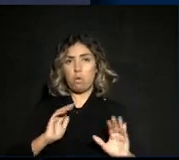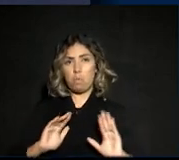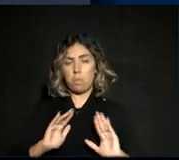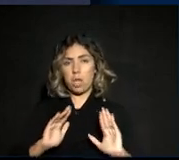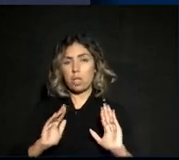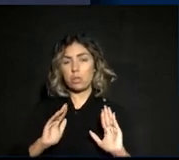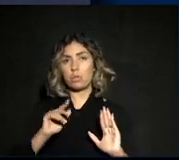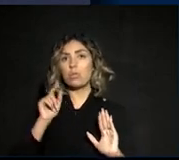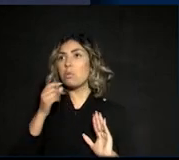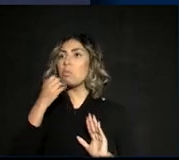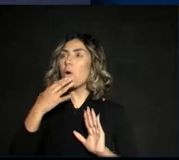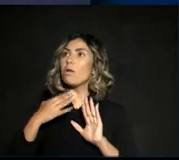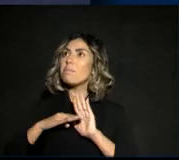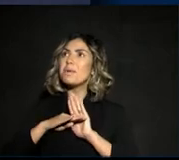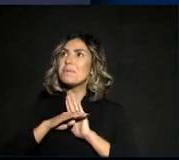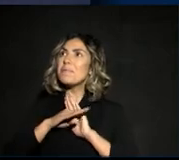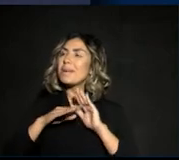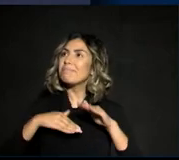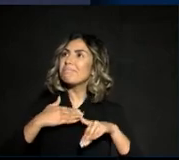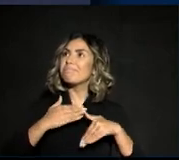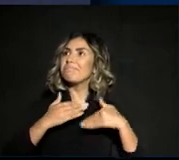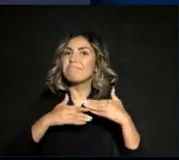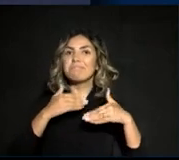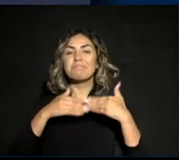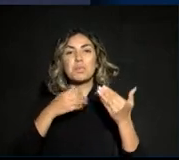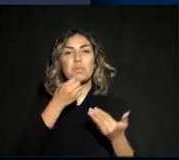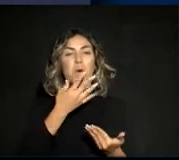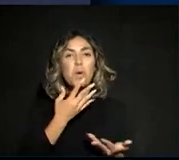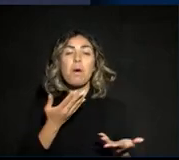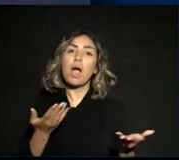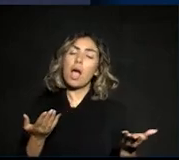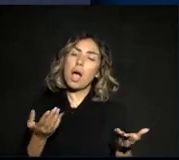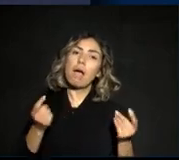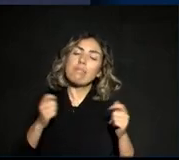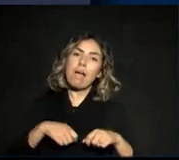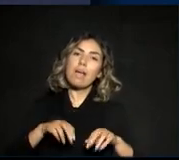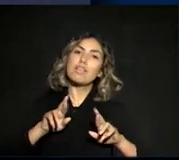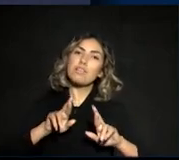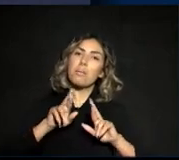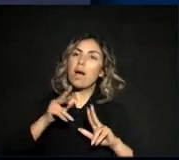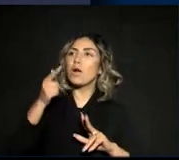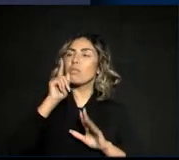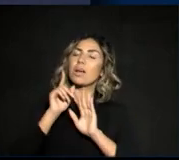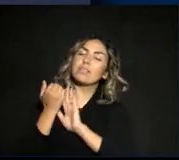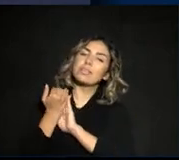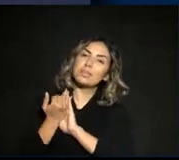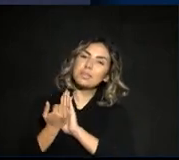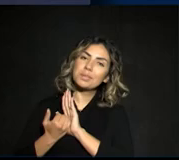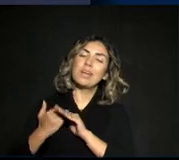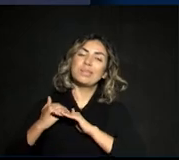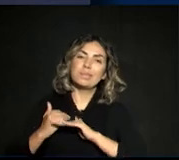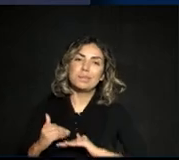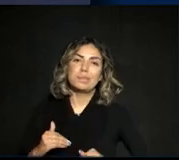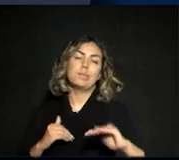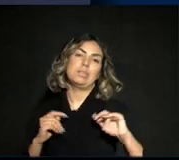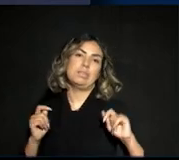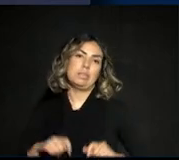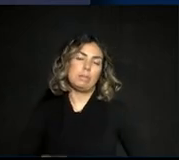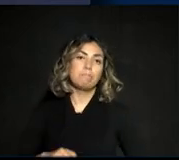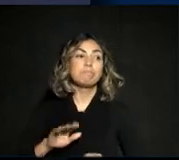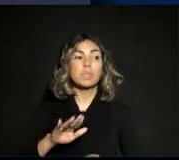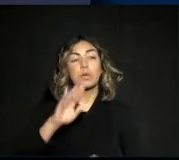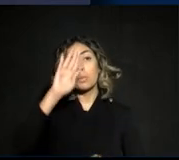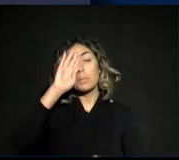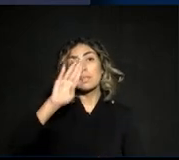disso forem se transmitindo pela economia, as expectativas voltarem a se acomodar. Eu acho que o